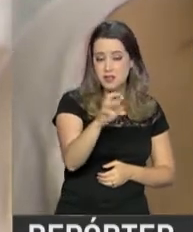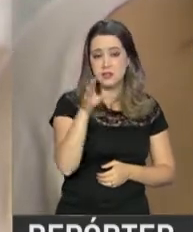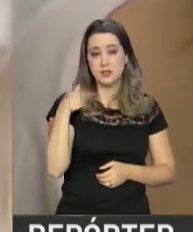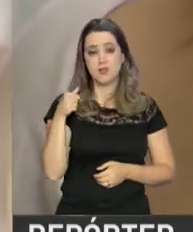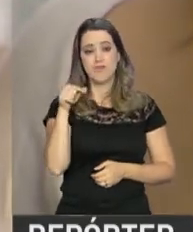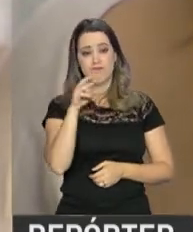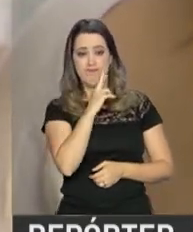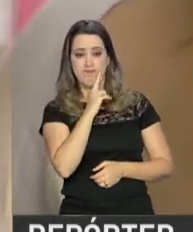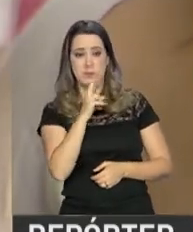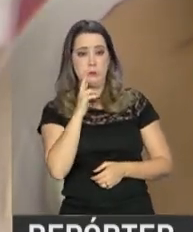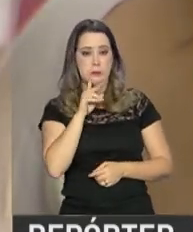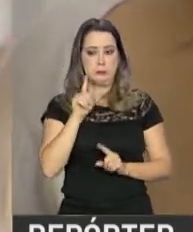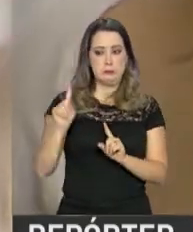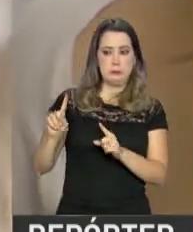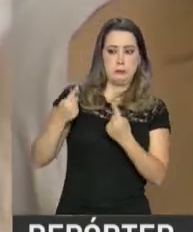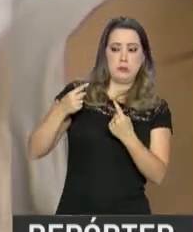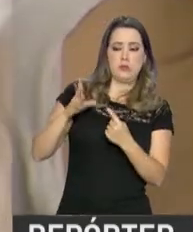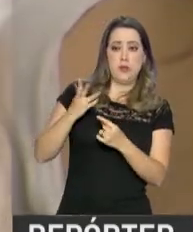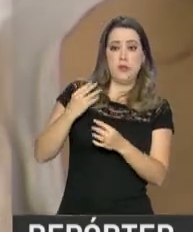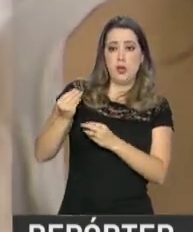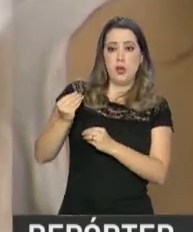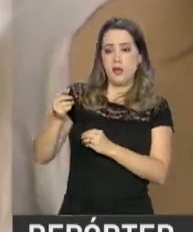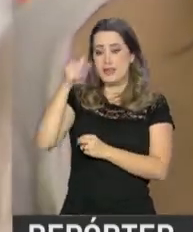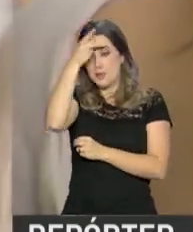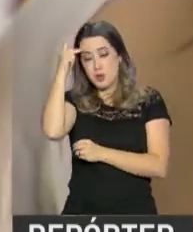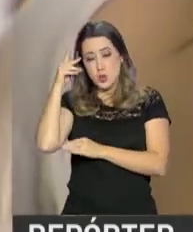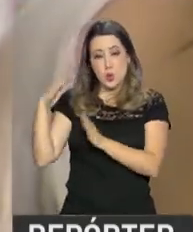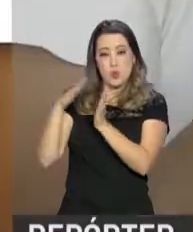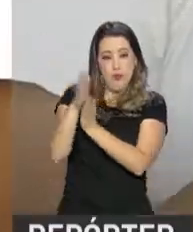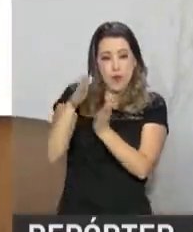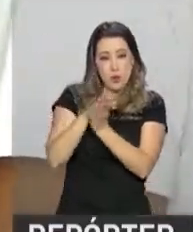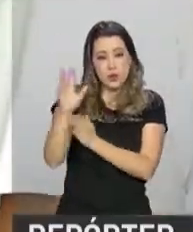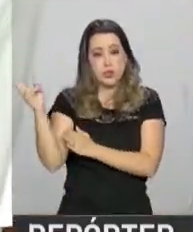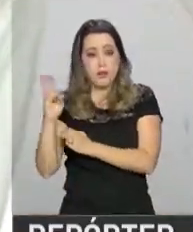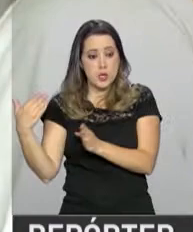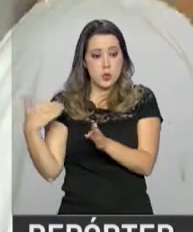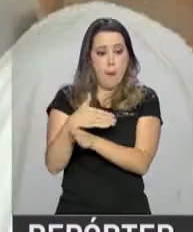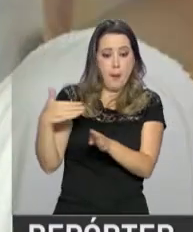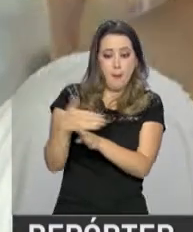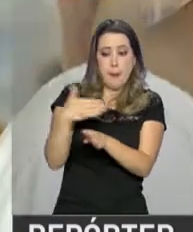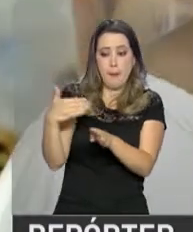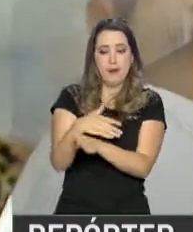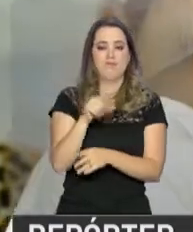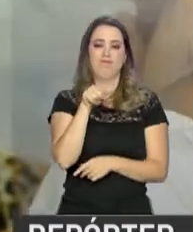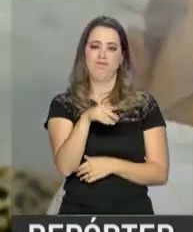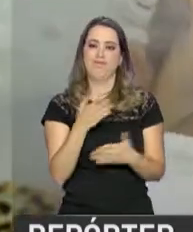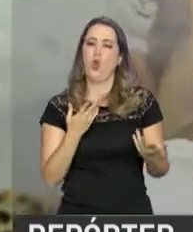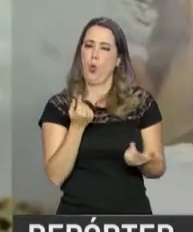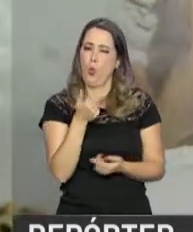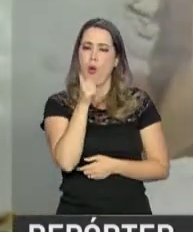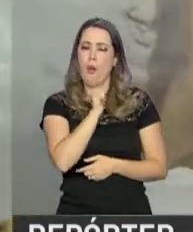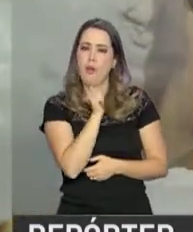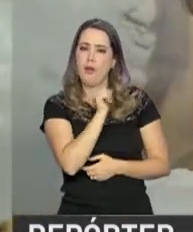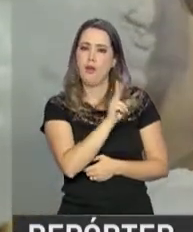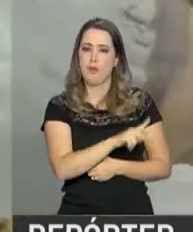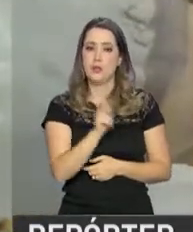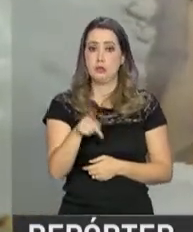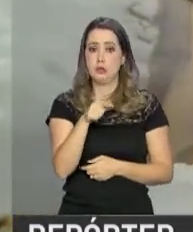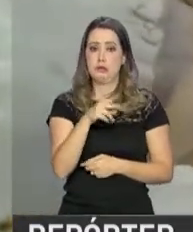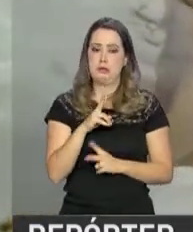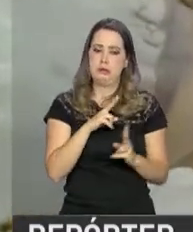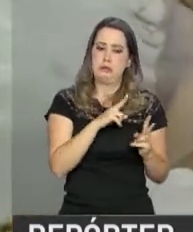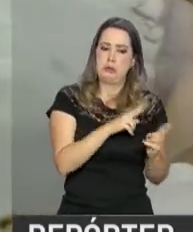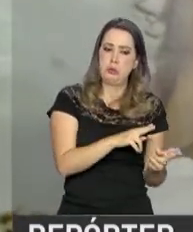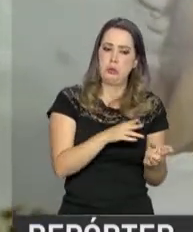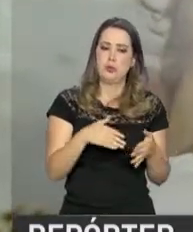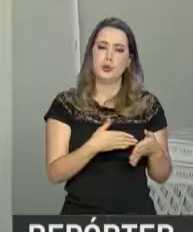o desafio de receber um crescente número de imigrantes venezuelanos. Gente como a professora Omelis, que chegou a dormir na rua